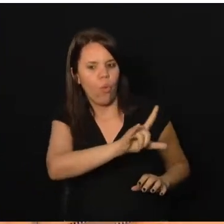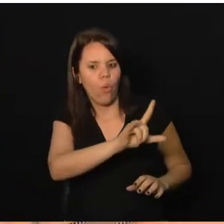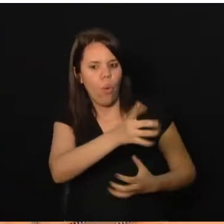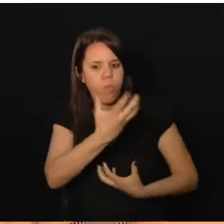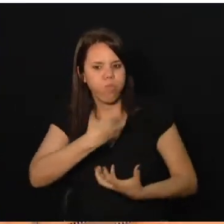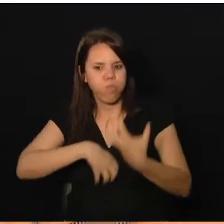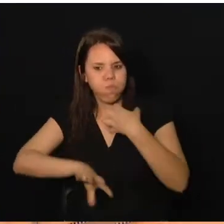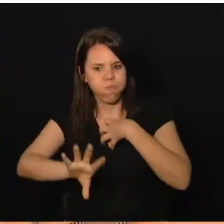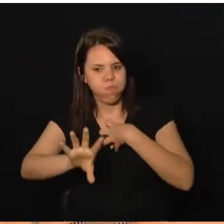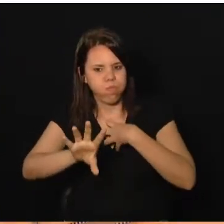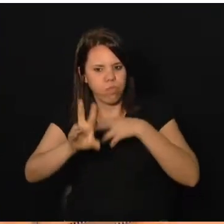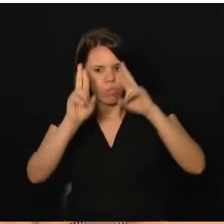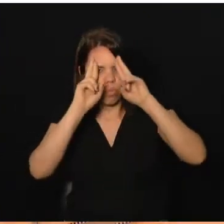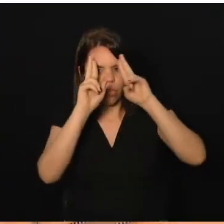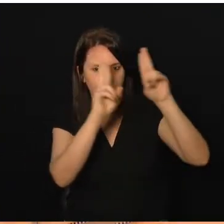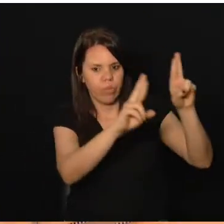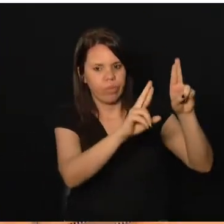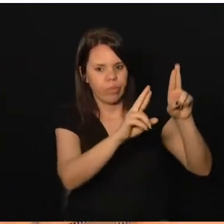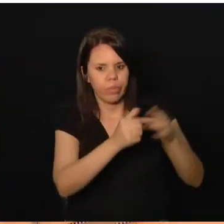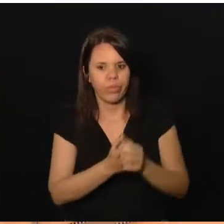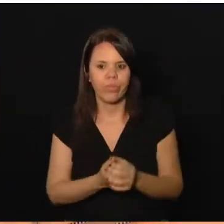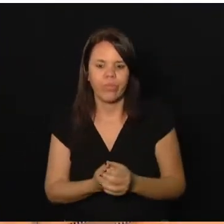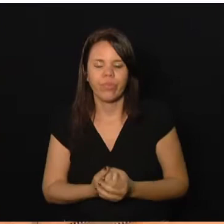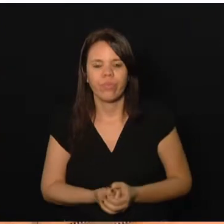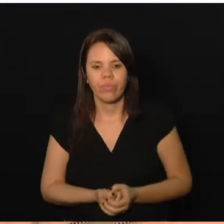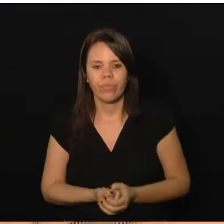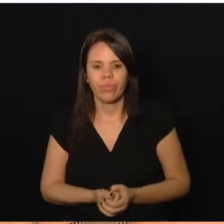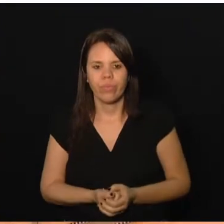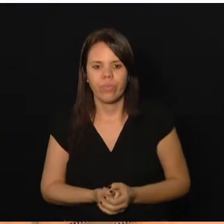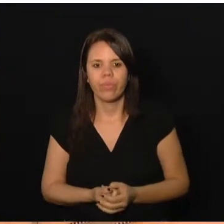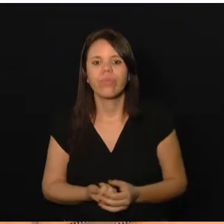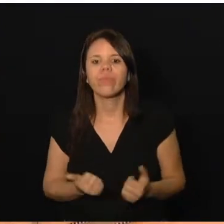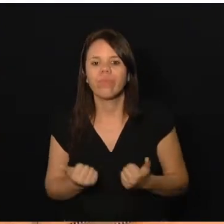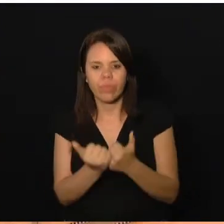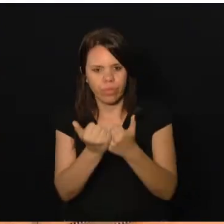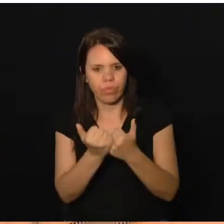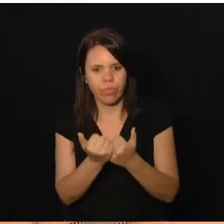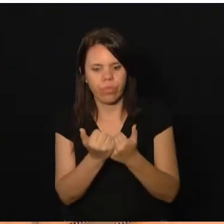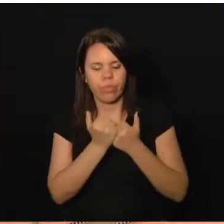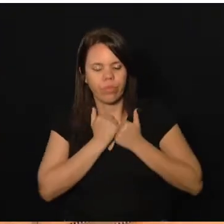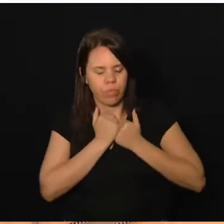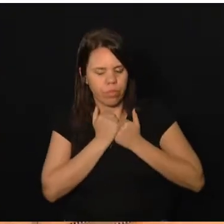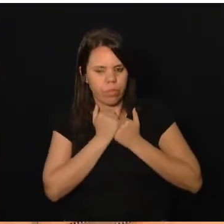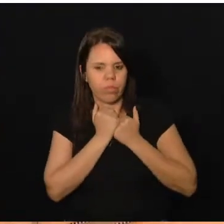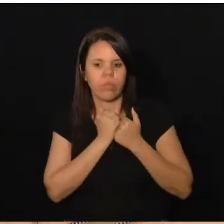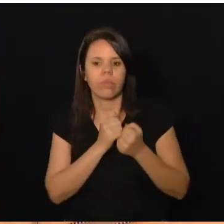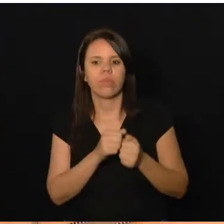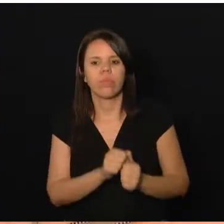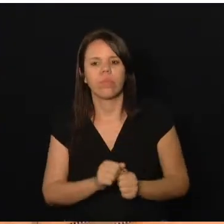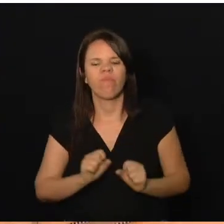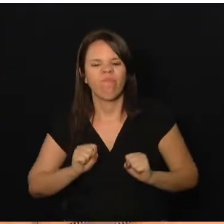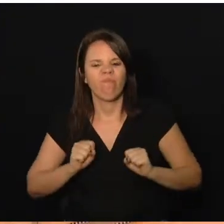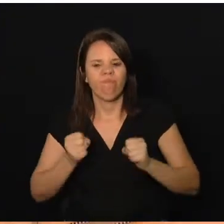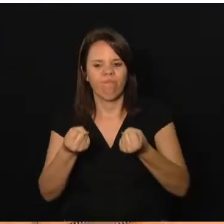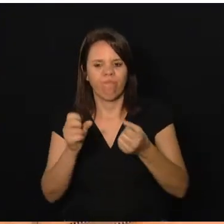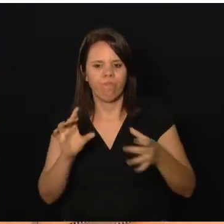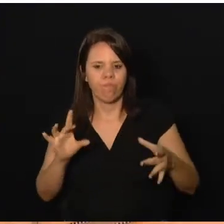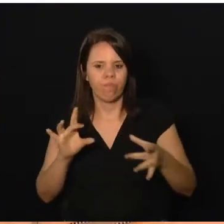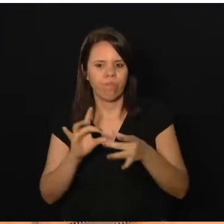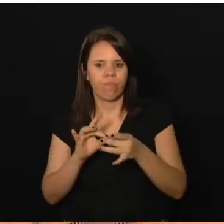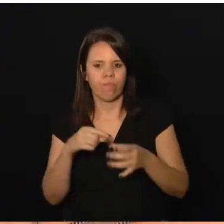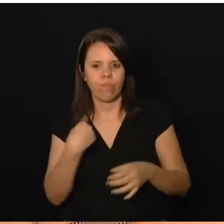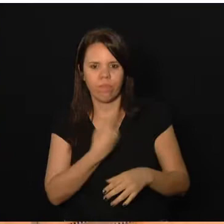respeito, né? Ele se coloca no lugar do outro, traz o outro, né, ele fortalece. E nós